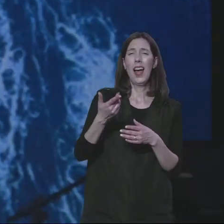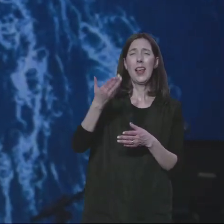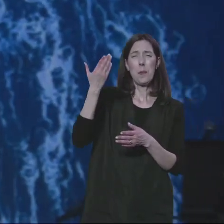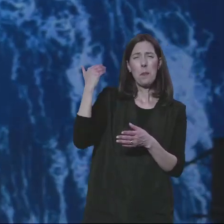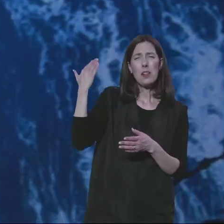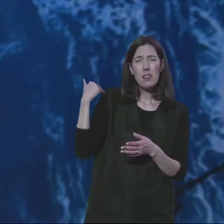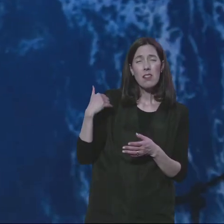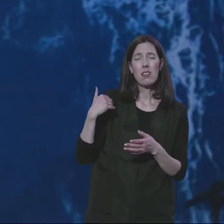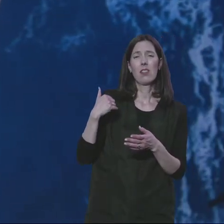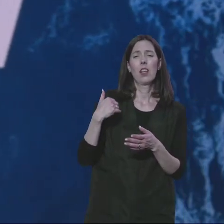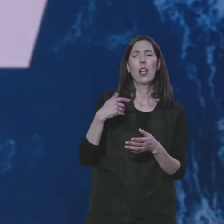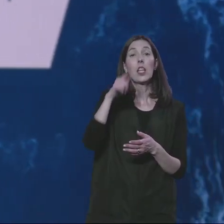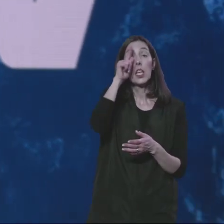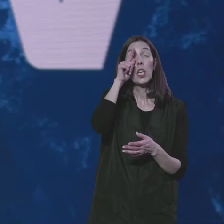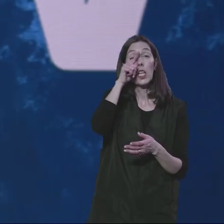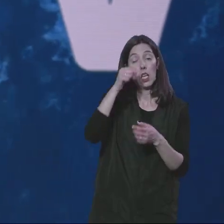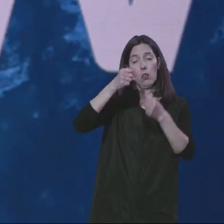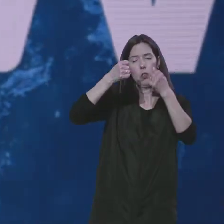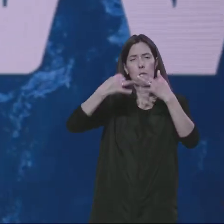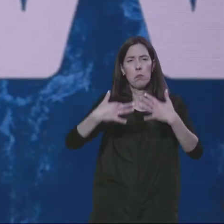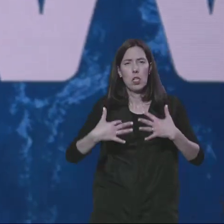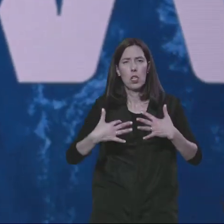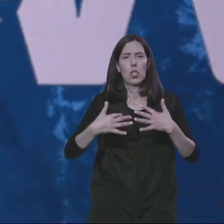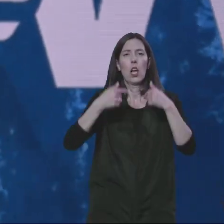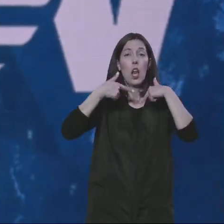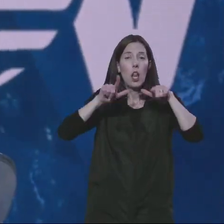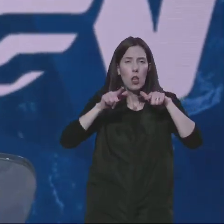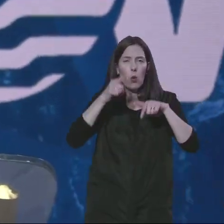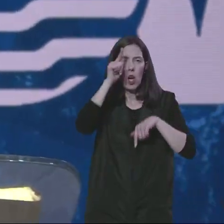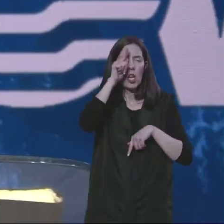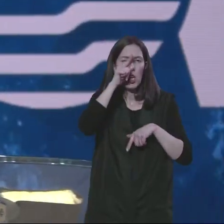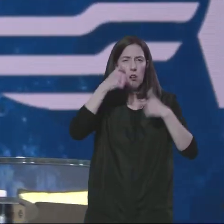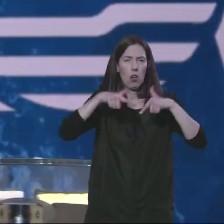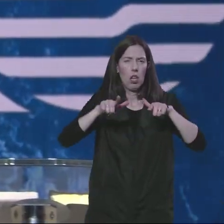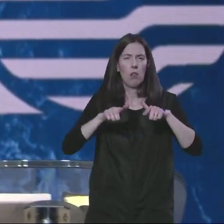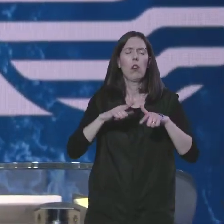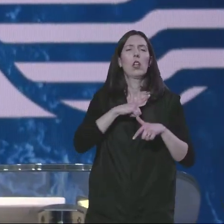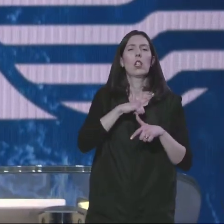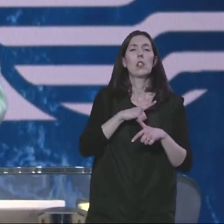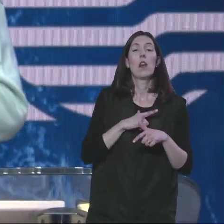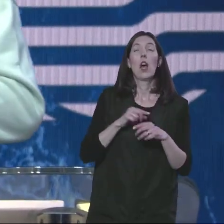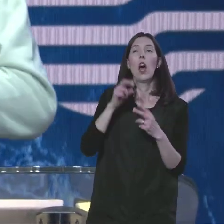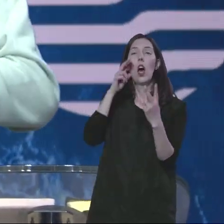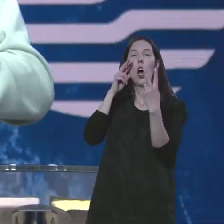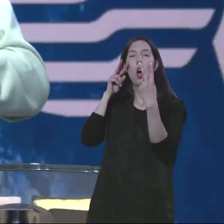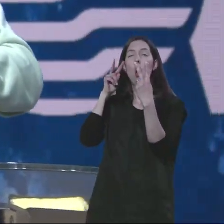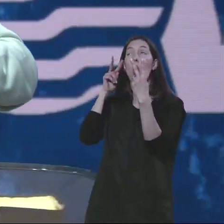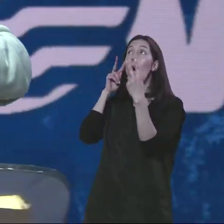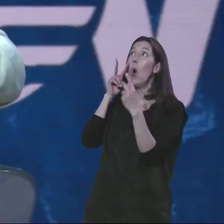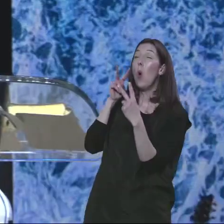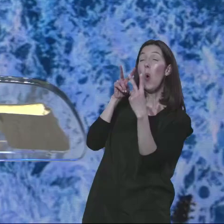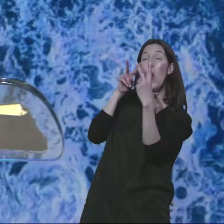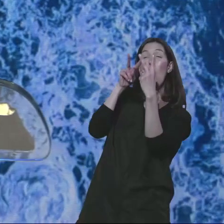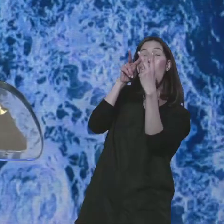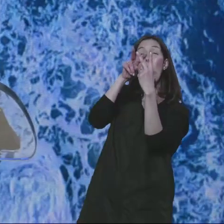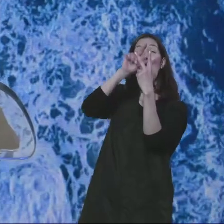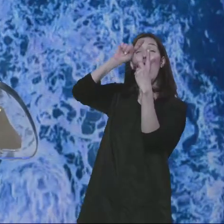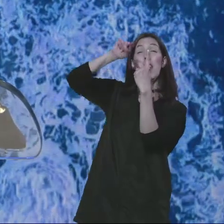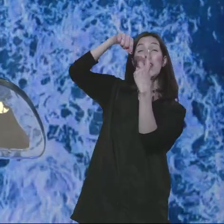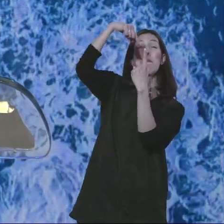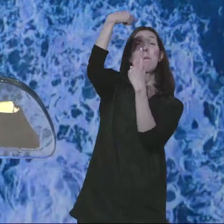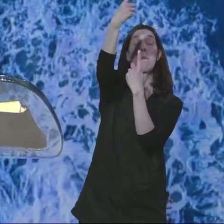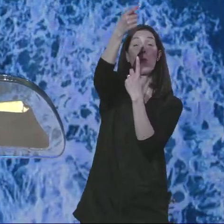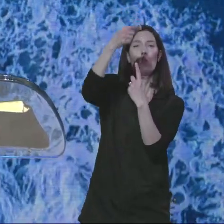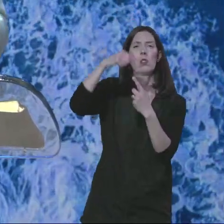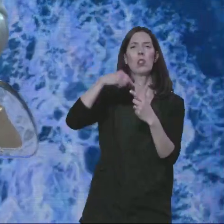fixos significa olhar além de. olhar além do que está ao meu